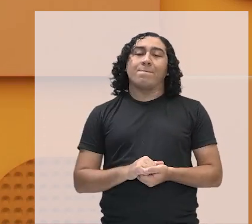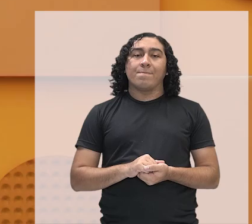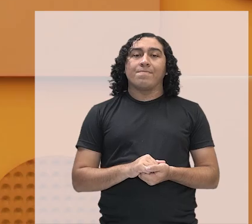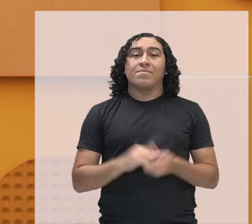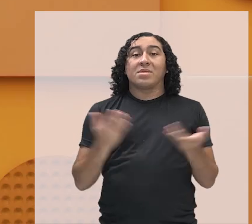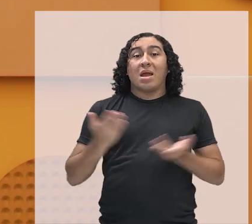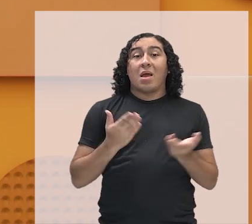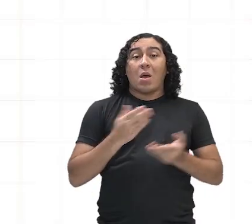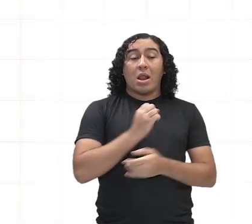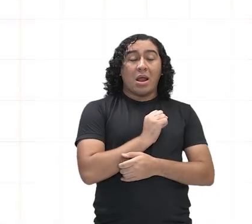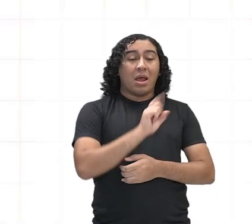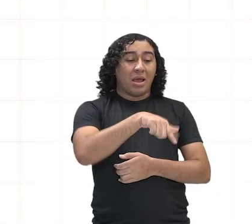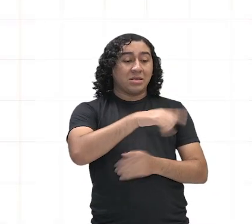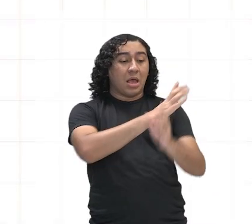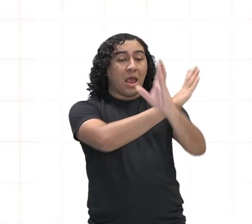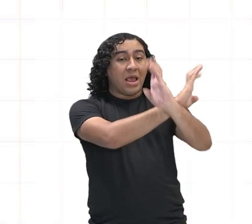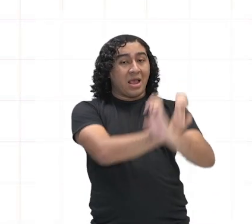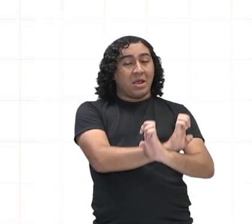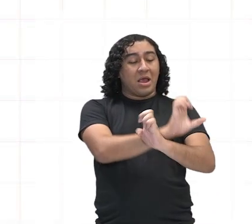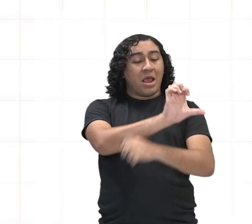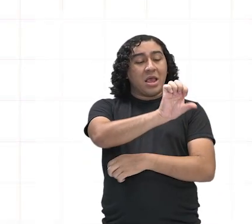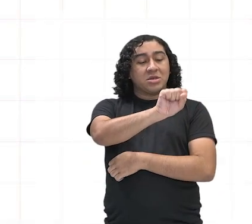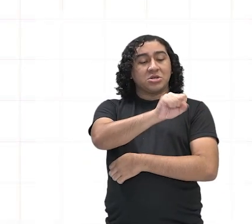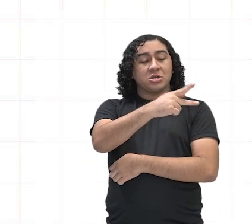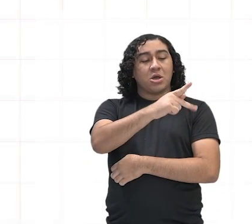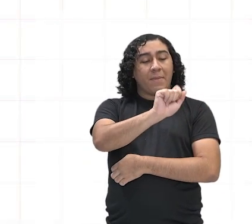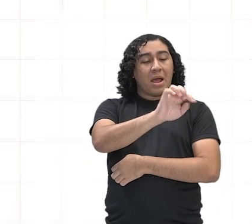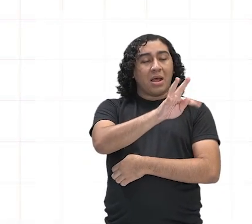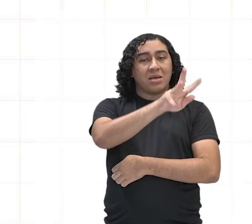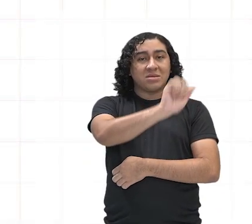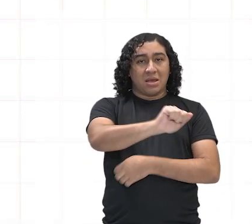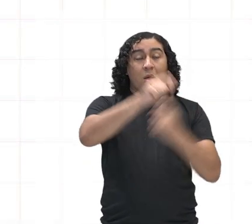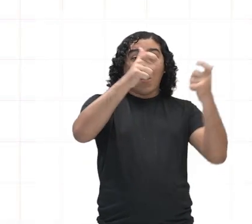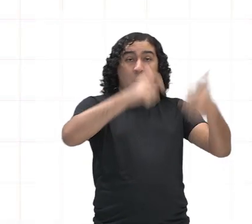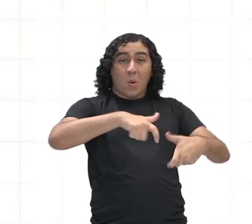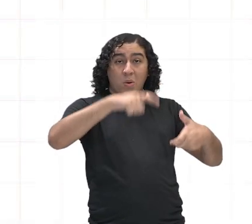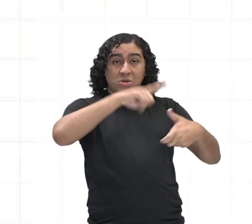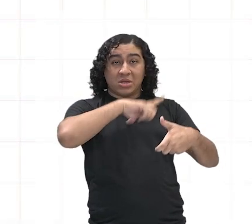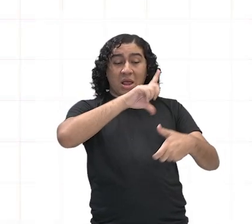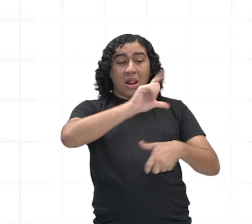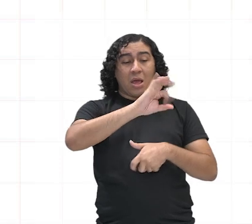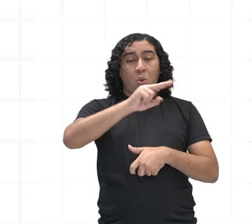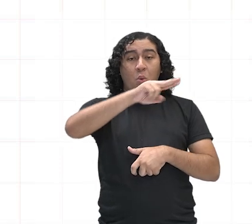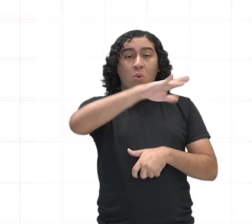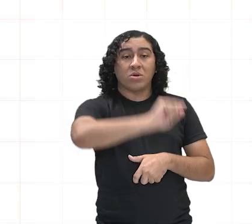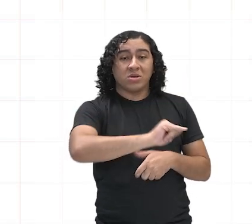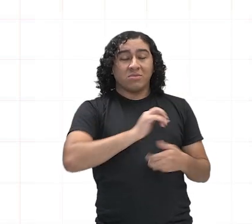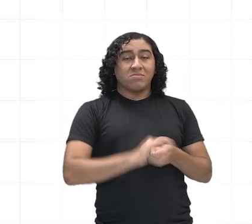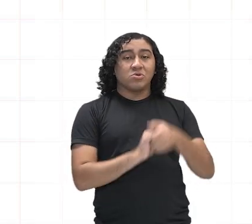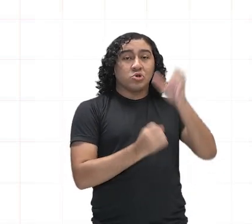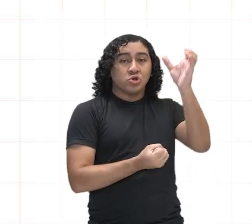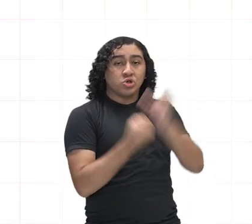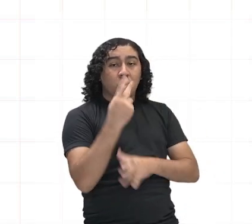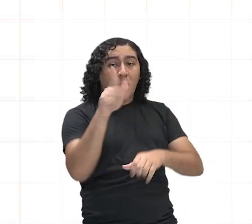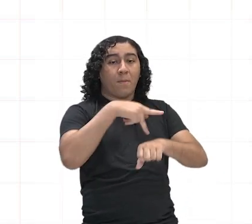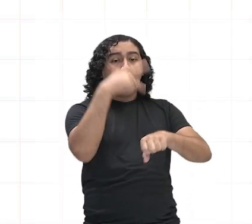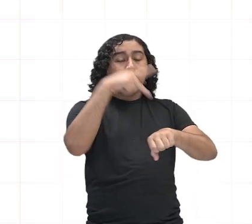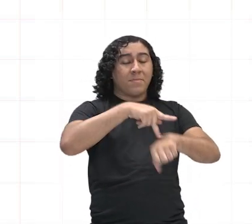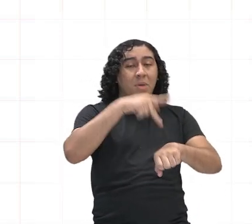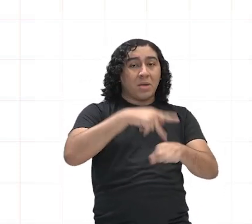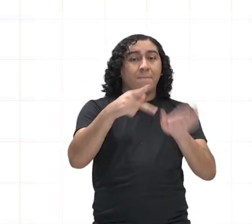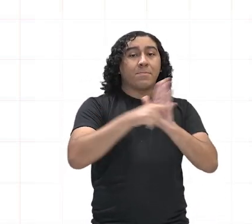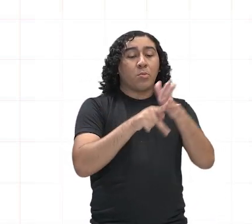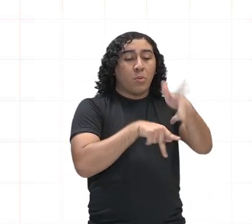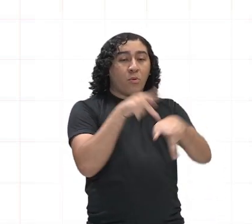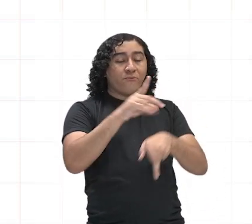Esparta. Acompanha ali comigo. Olha só, Esparta. Localizava-se na Lacônia, tendo sido fundada pelos dórios. As terras